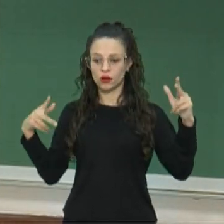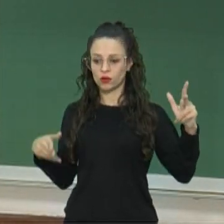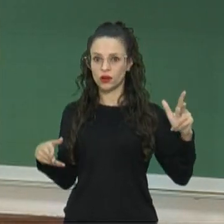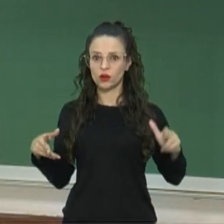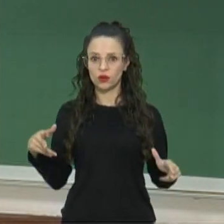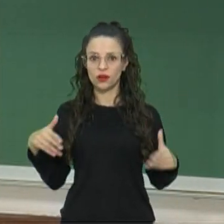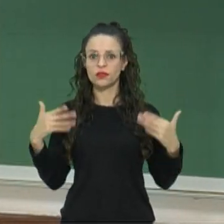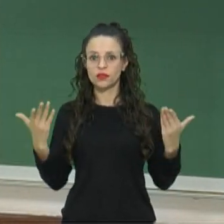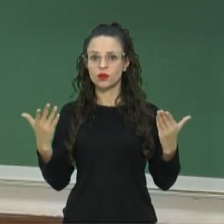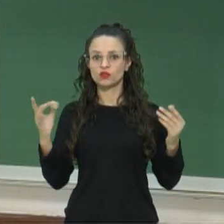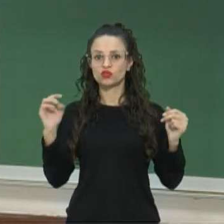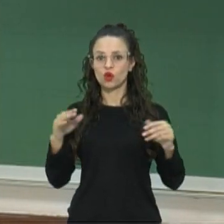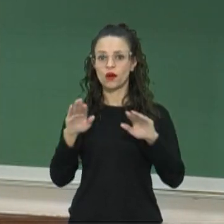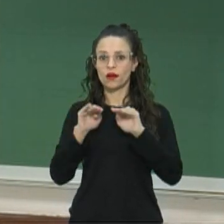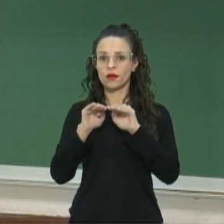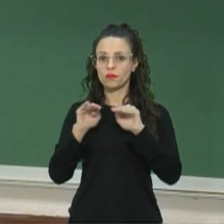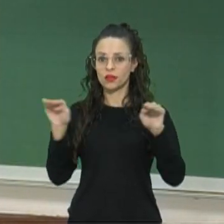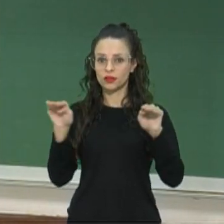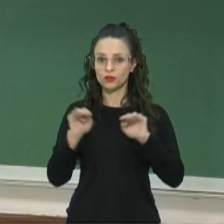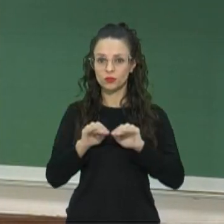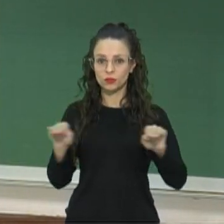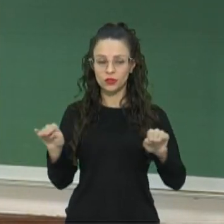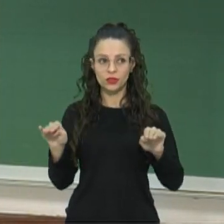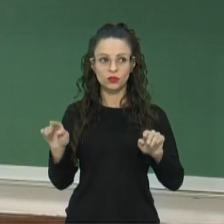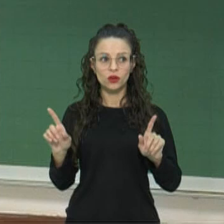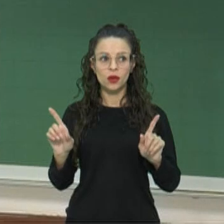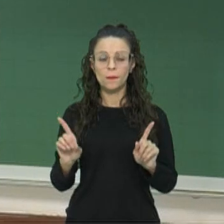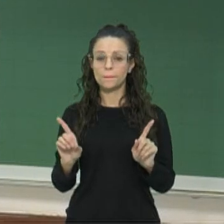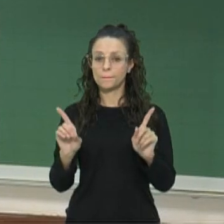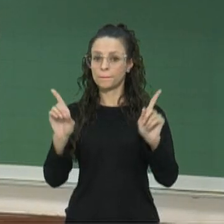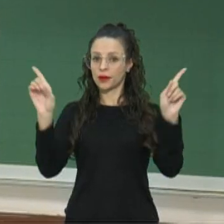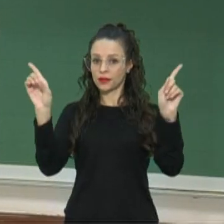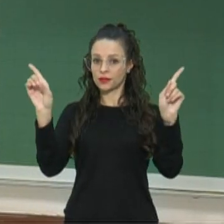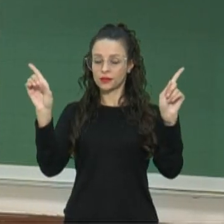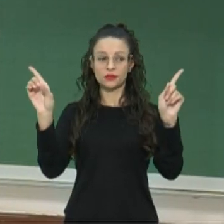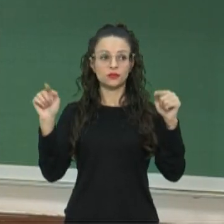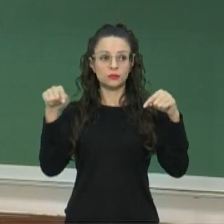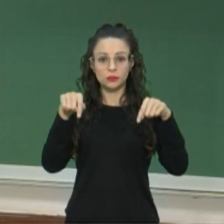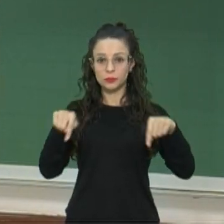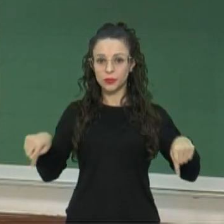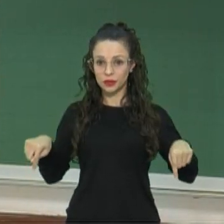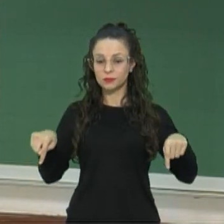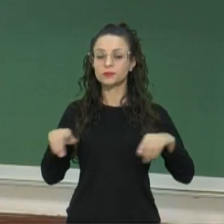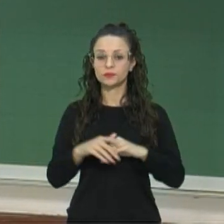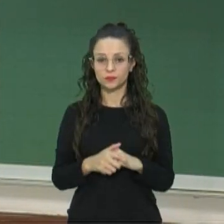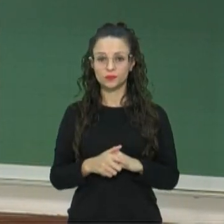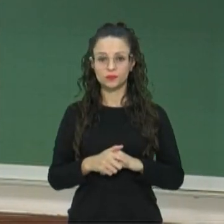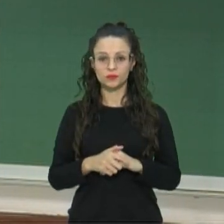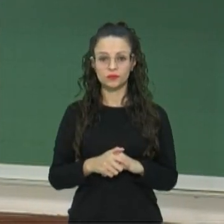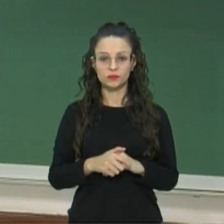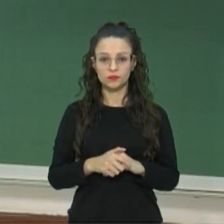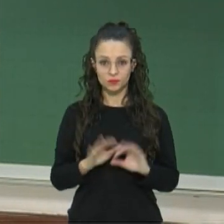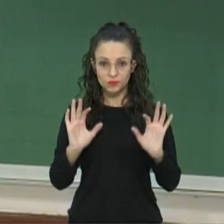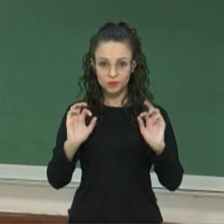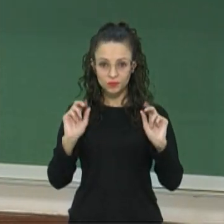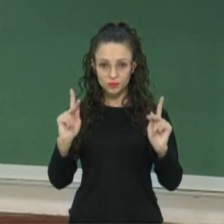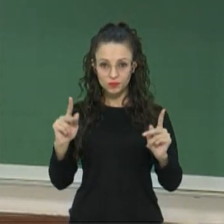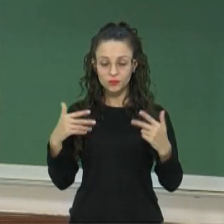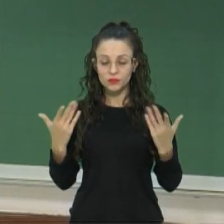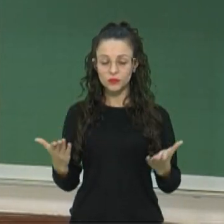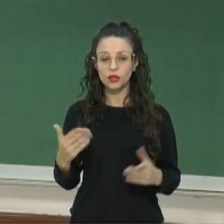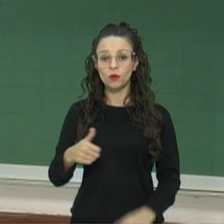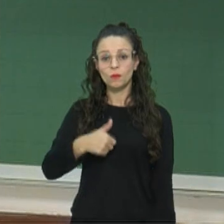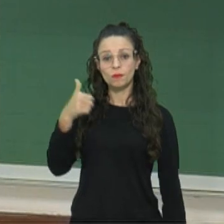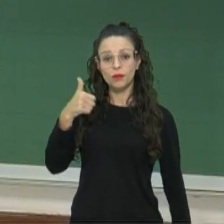ligação e deixando dois planos. Uma parte para cima, né? O meu plano de cima e o meu plano, então, de baixo, ok? Então, a